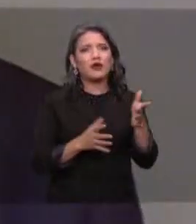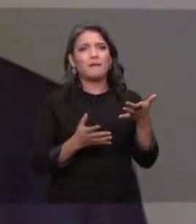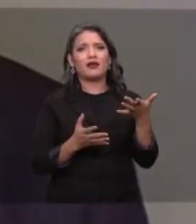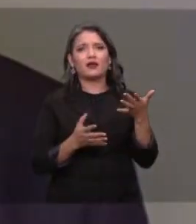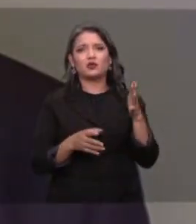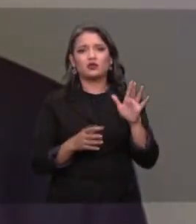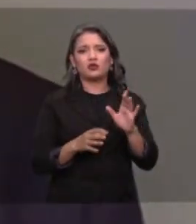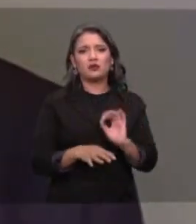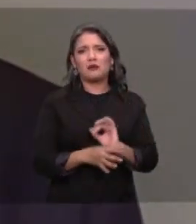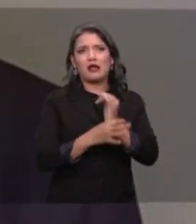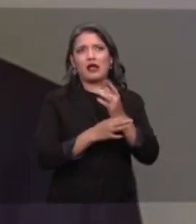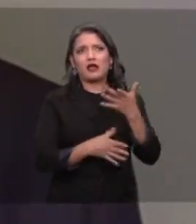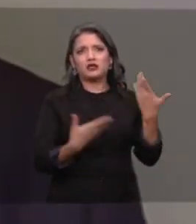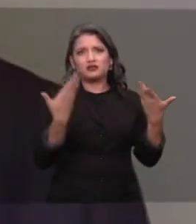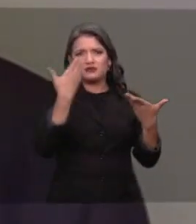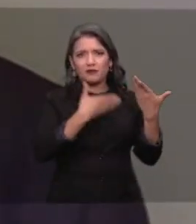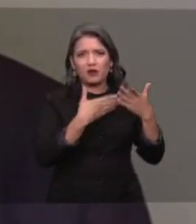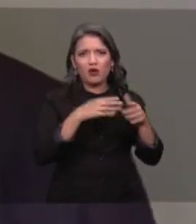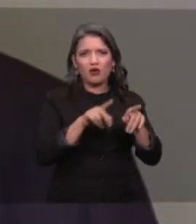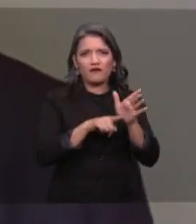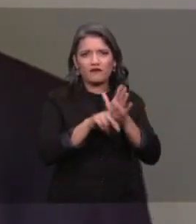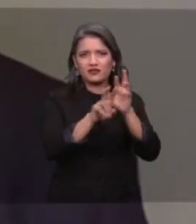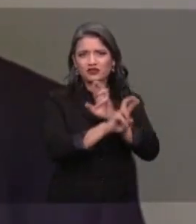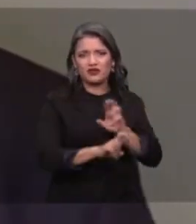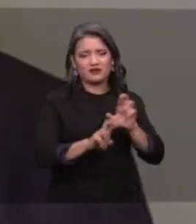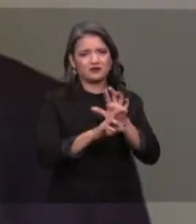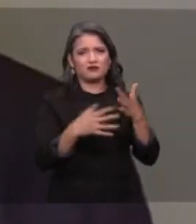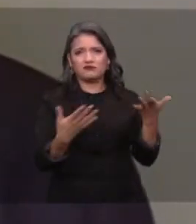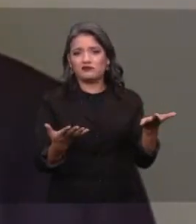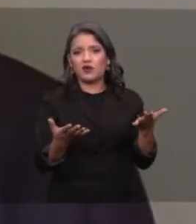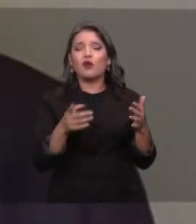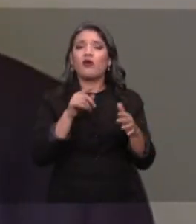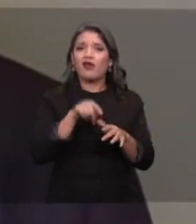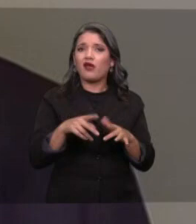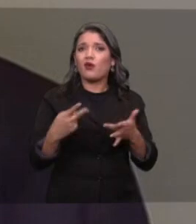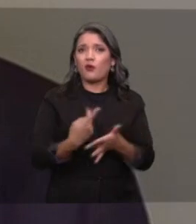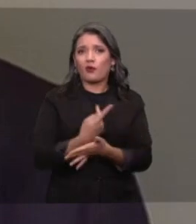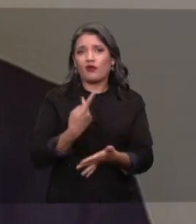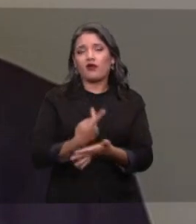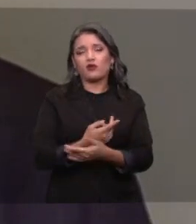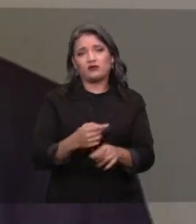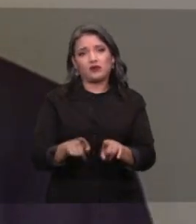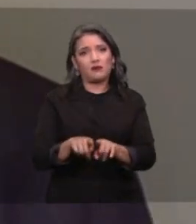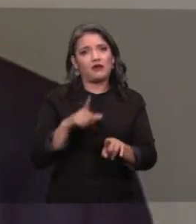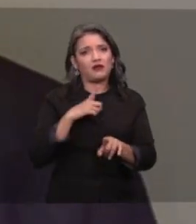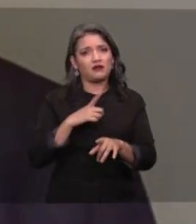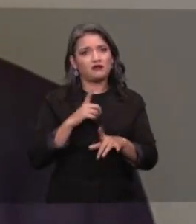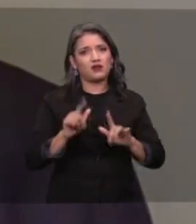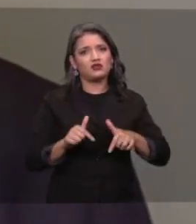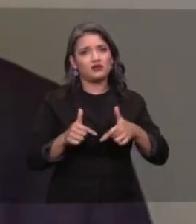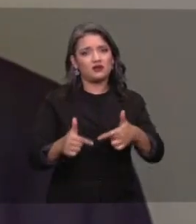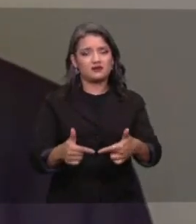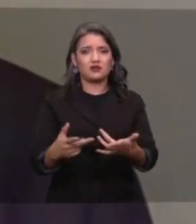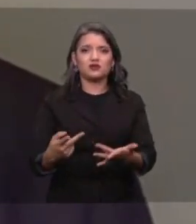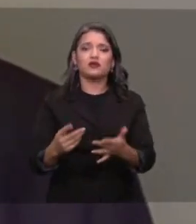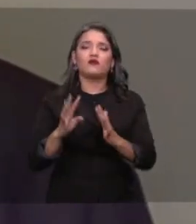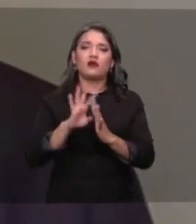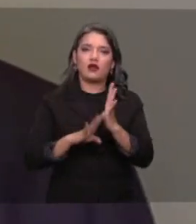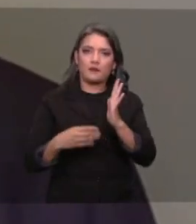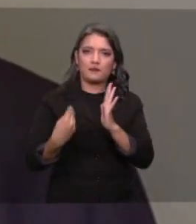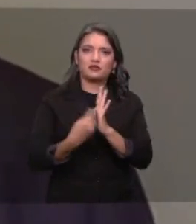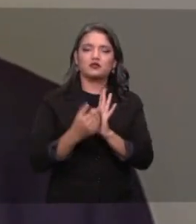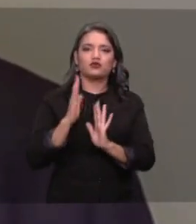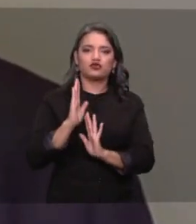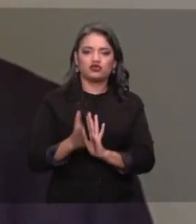vez, eventualmente evidenciaria, inclusive, o vício de iniciativa apontado na petição